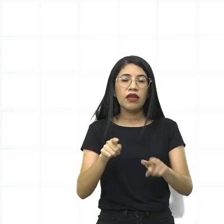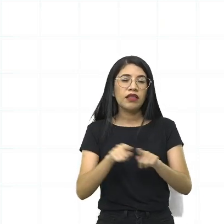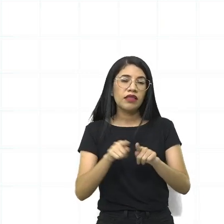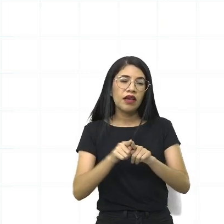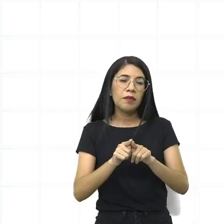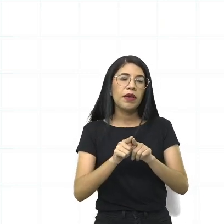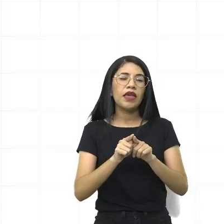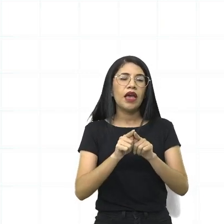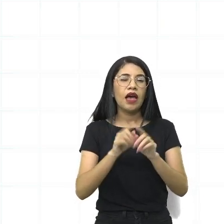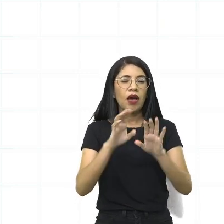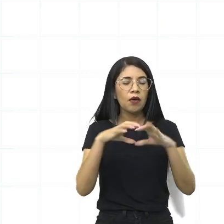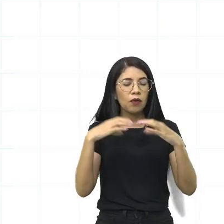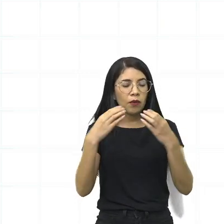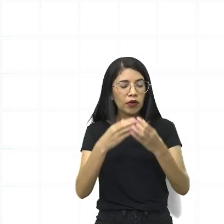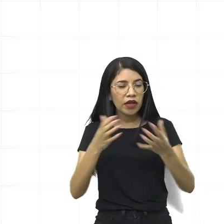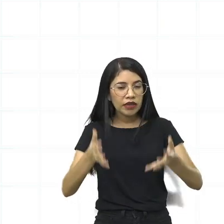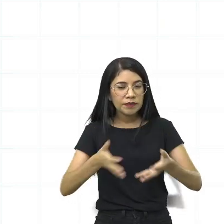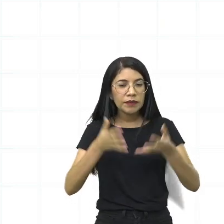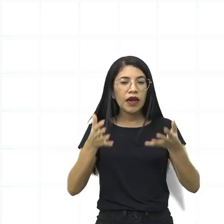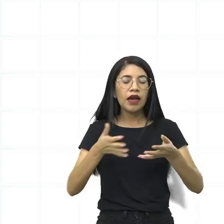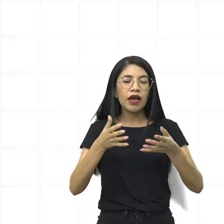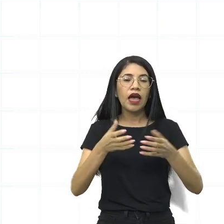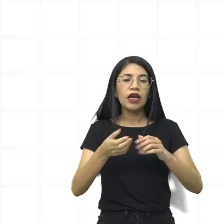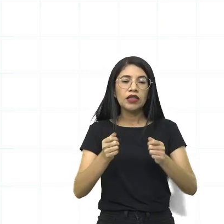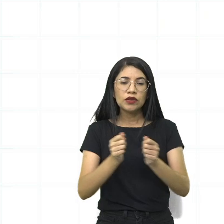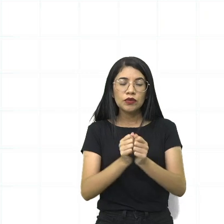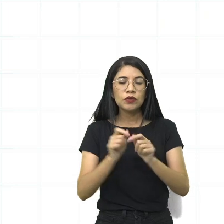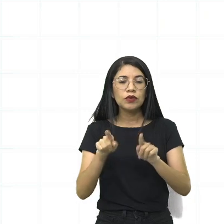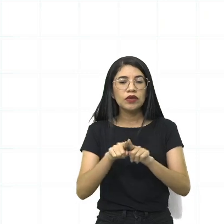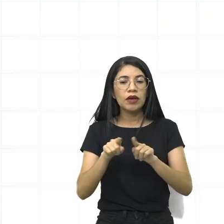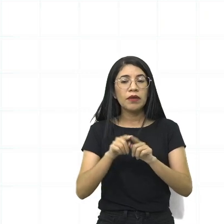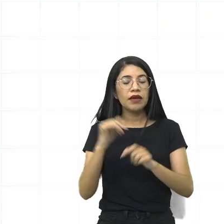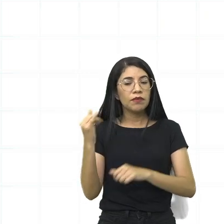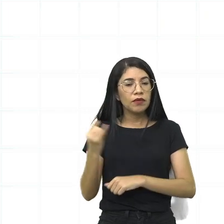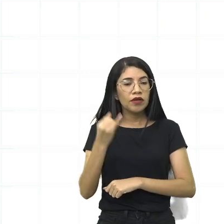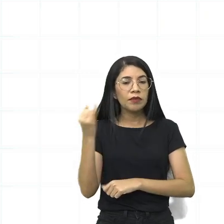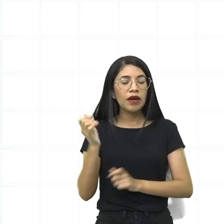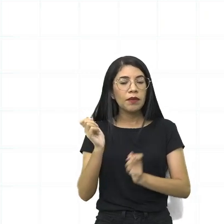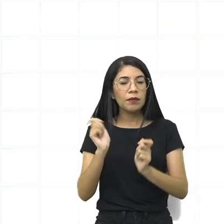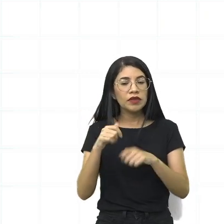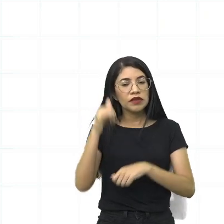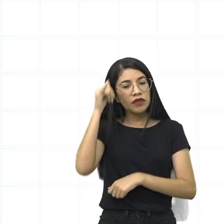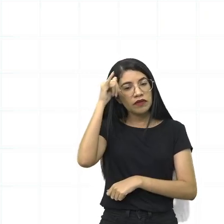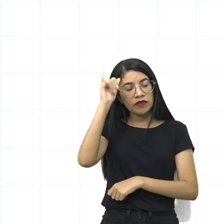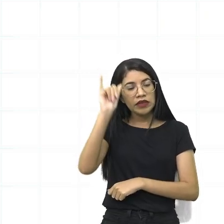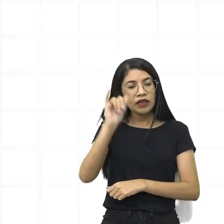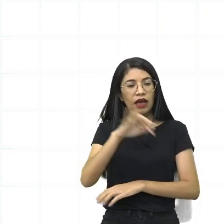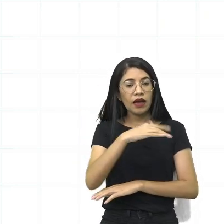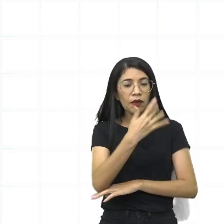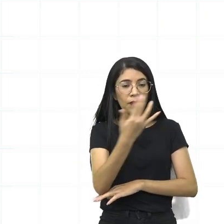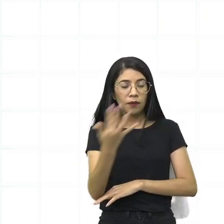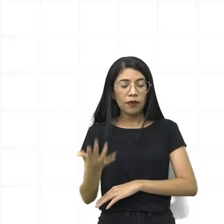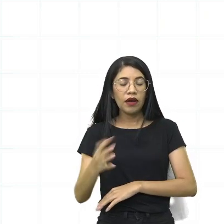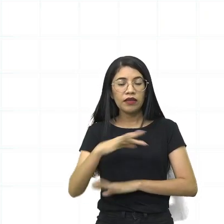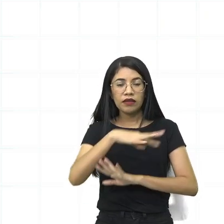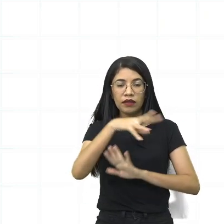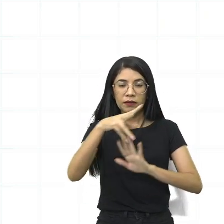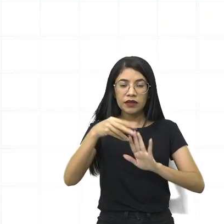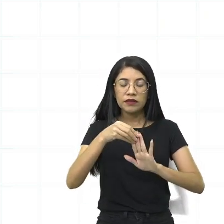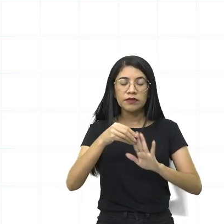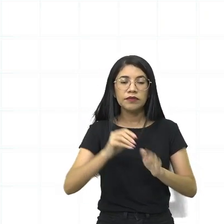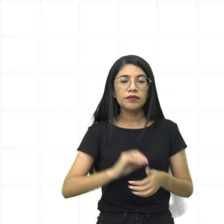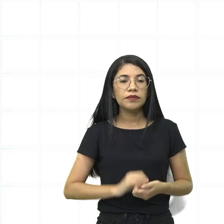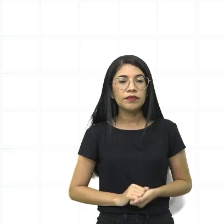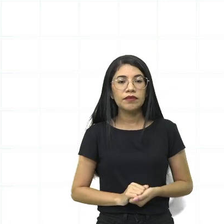maior engajamento da comunidade internacional são essenciais para conter o desmatamento na Amazônia.